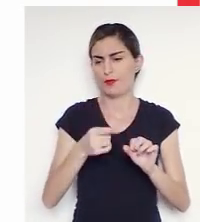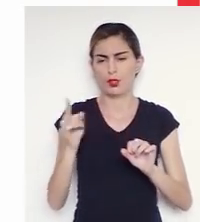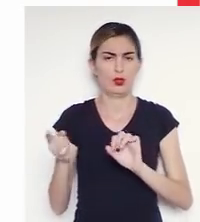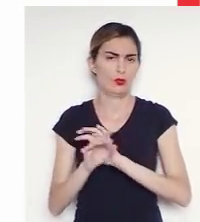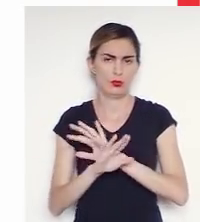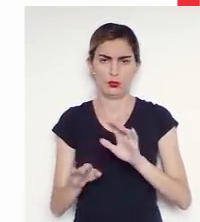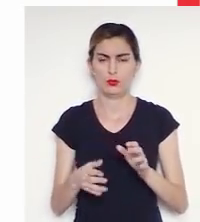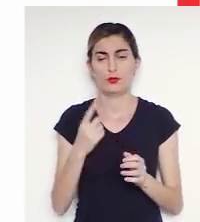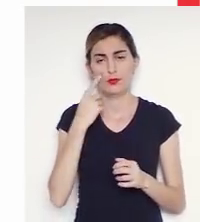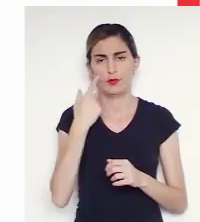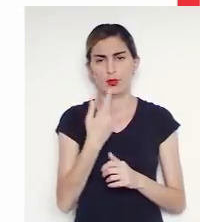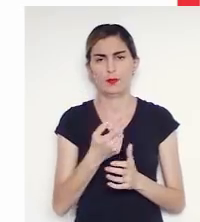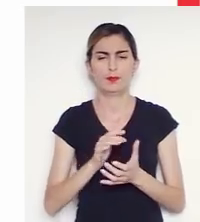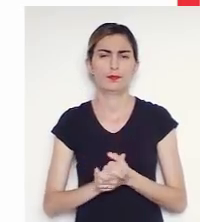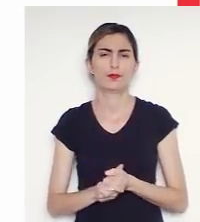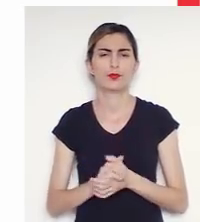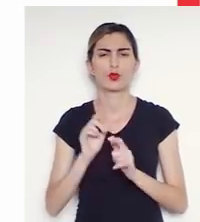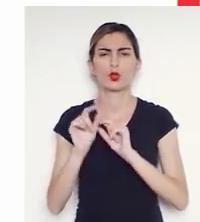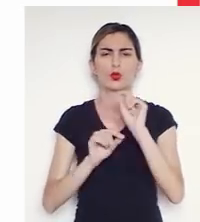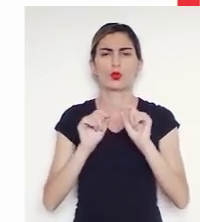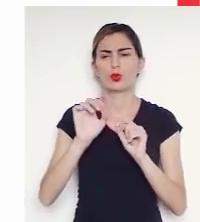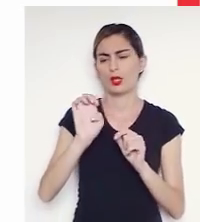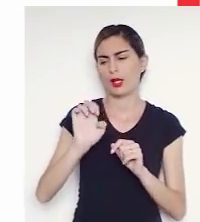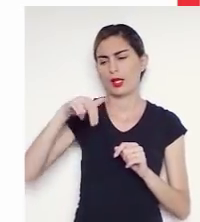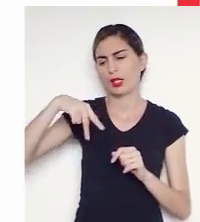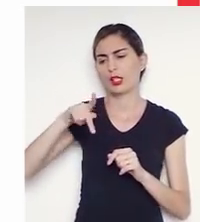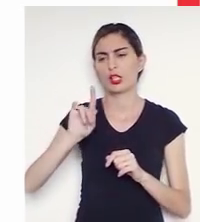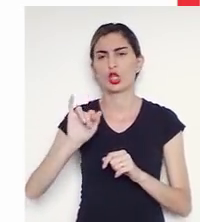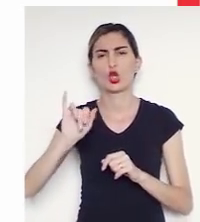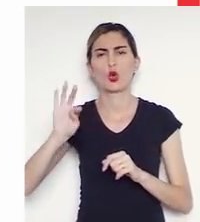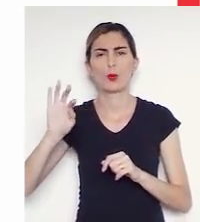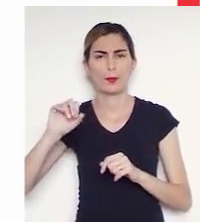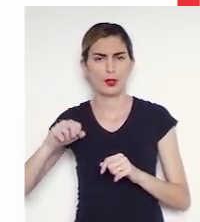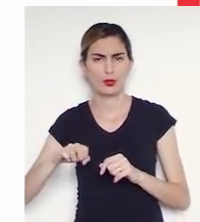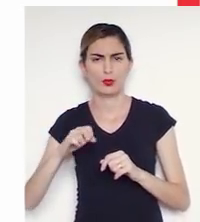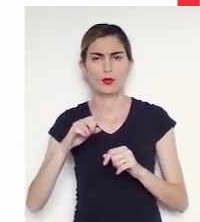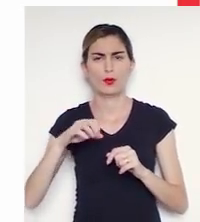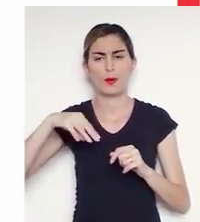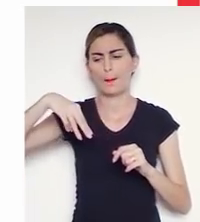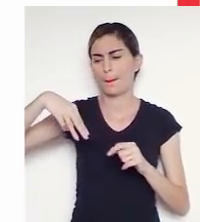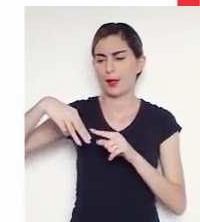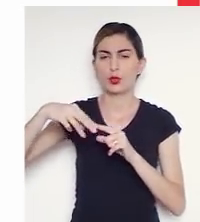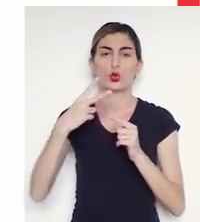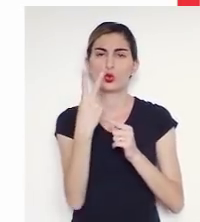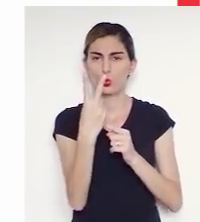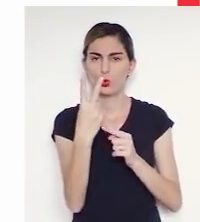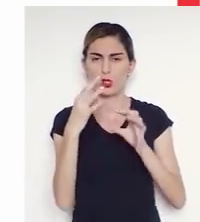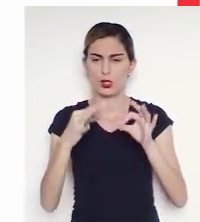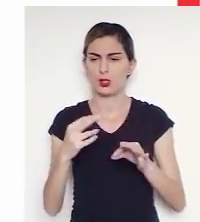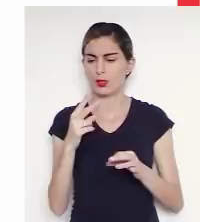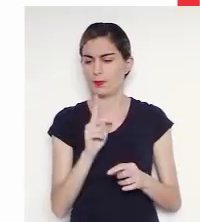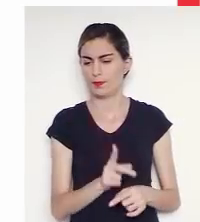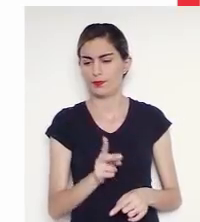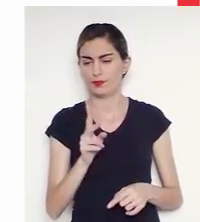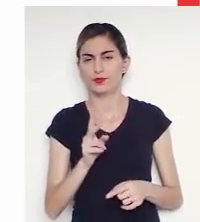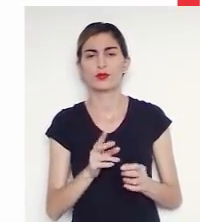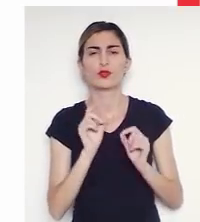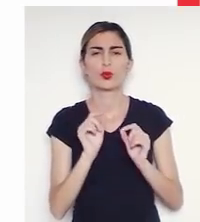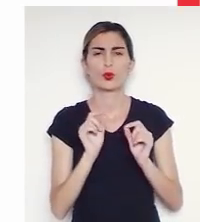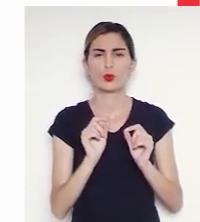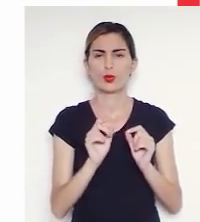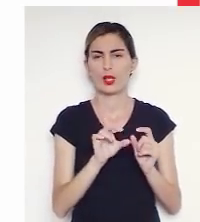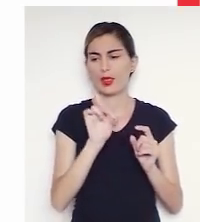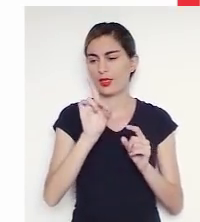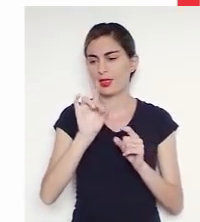a vírgula. Vamos lá. De hectômetro para metro, exato. 2 casas decimais